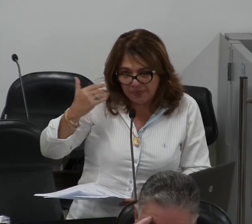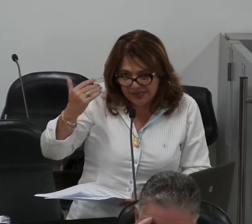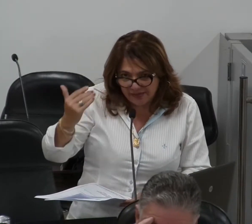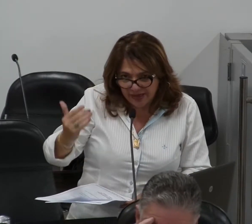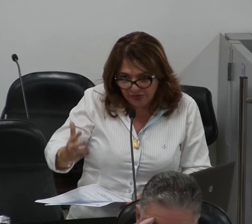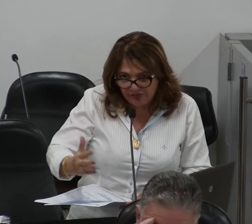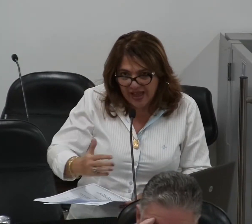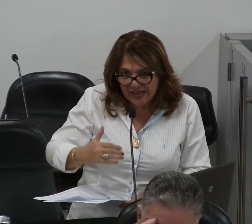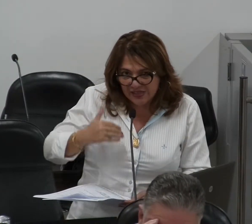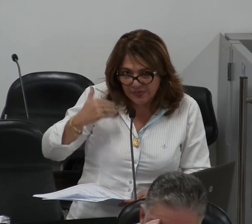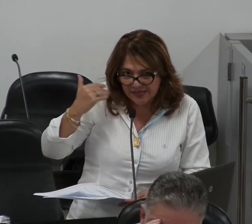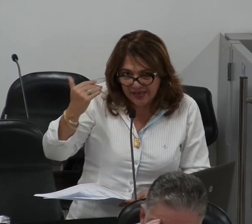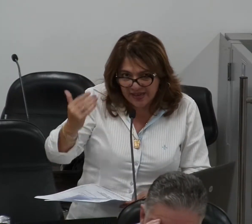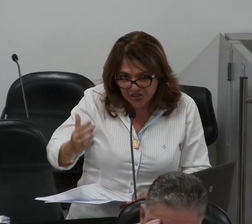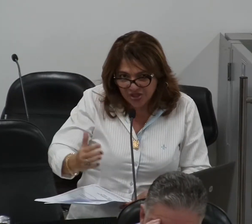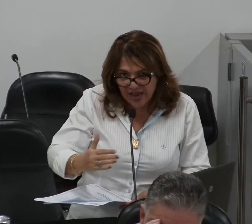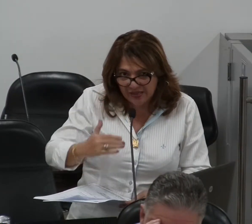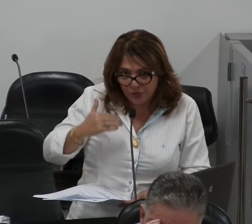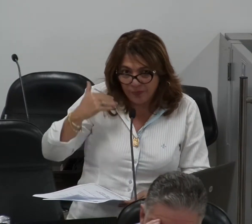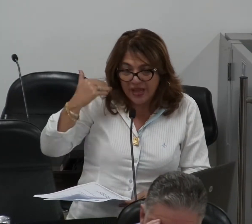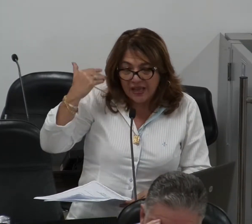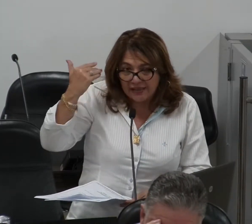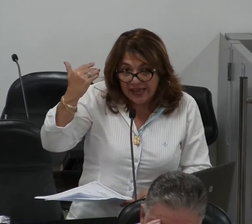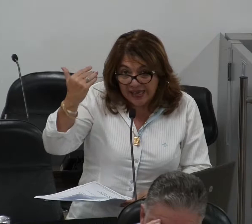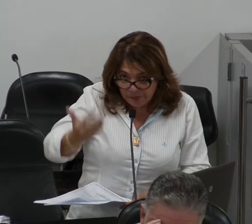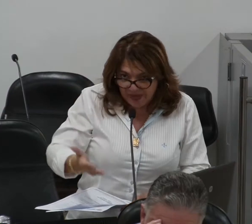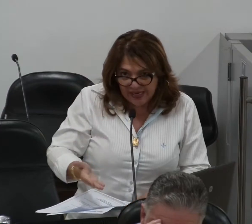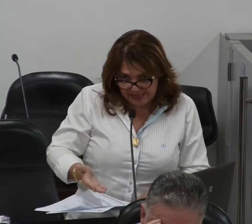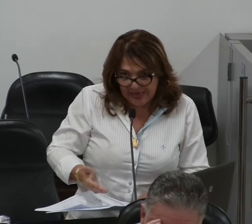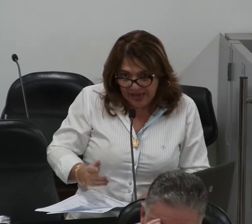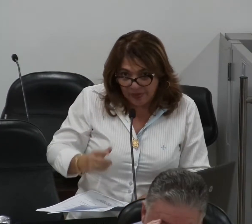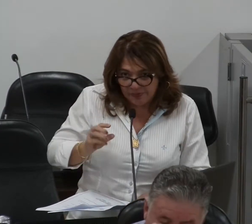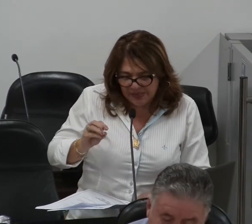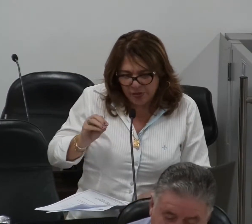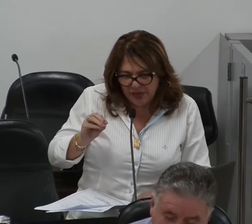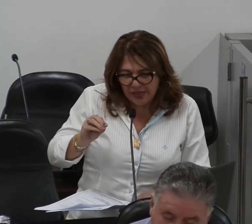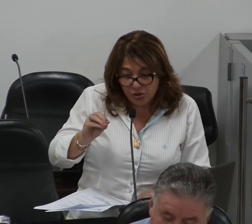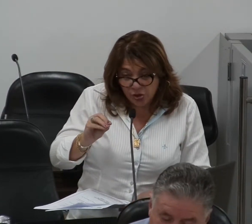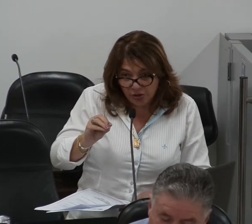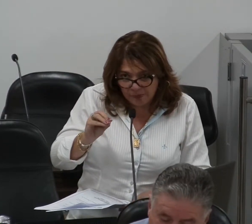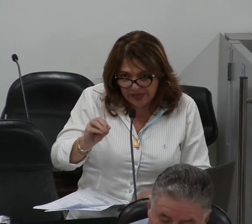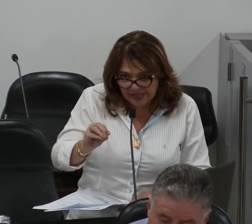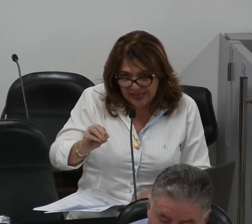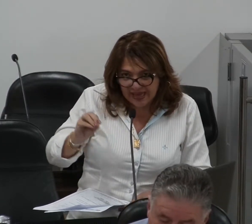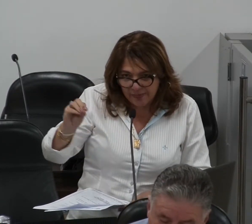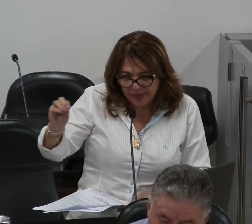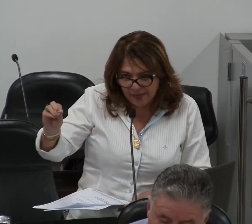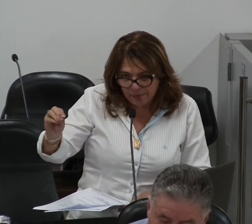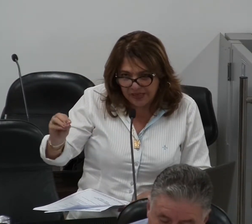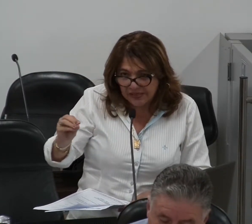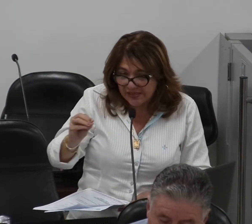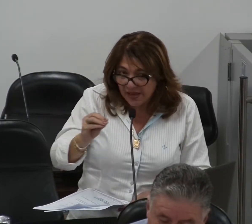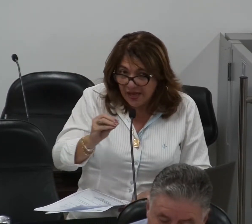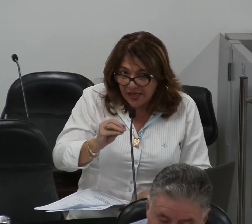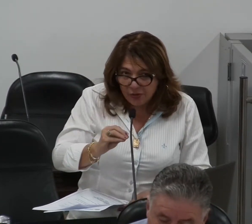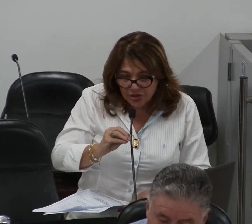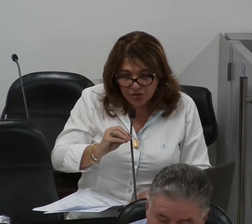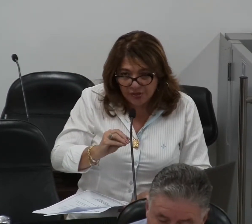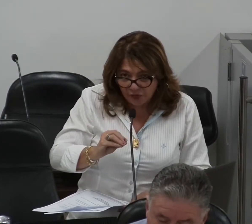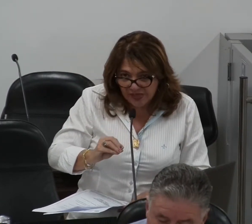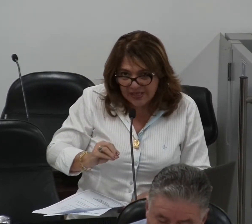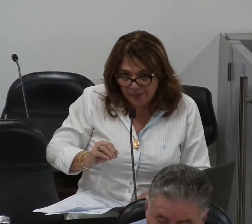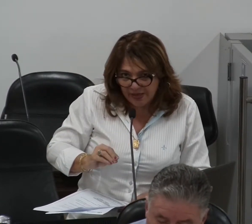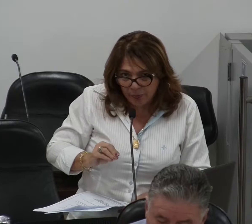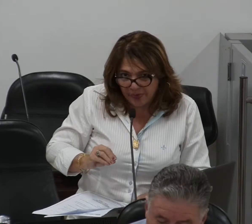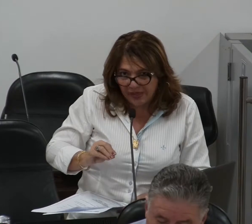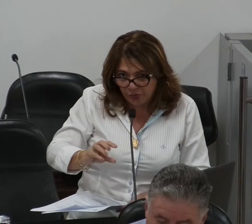encaminhar para a central de vagas para ser encaixado em Piracicaba. E, se não me engano, é só de Piracicaba, Campinas, e eu acho